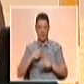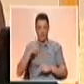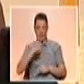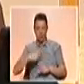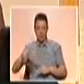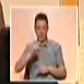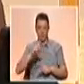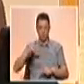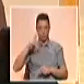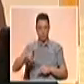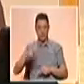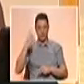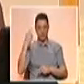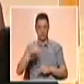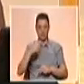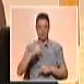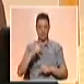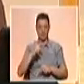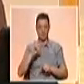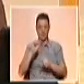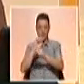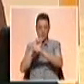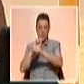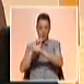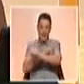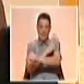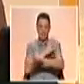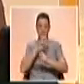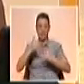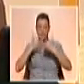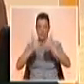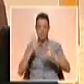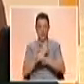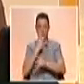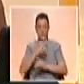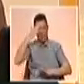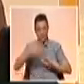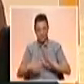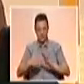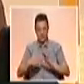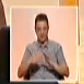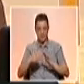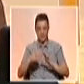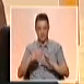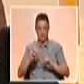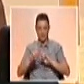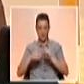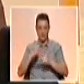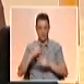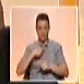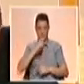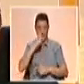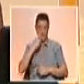como país, temos esta tendência de reagir depois das coisas acontecerem e depois muitas vezes não aprendemos com os nossos